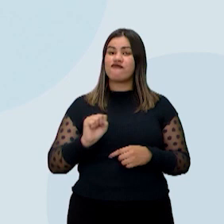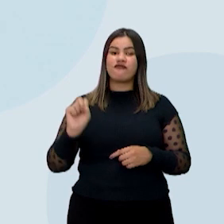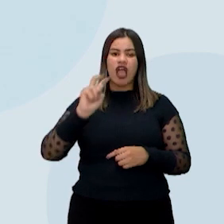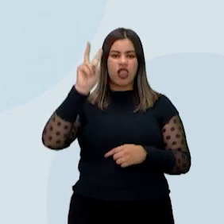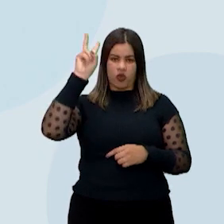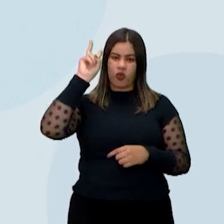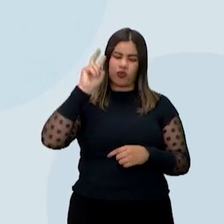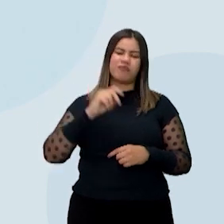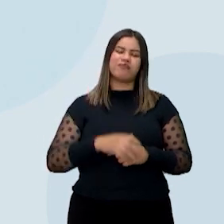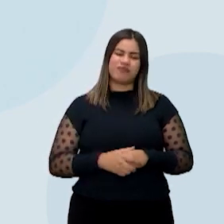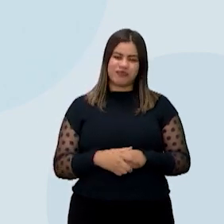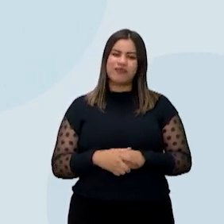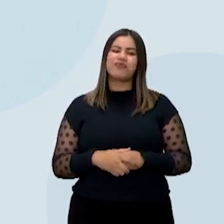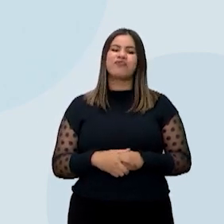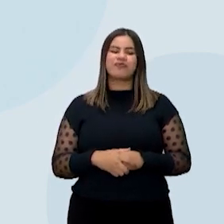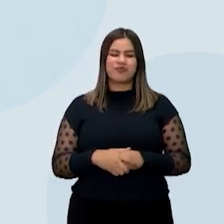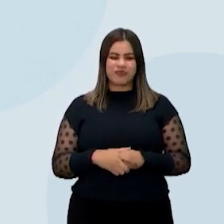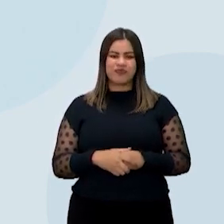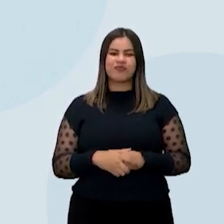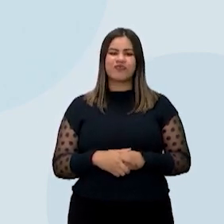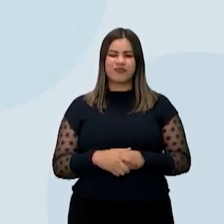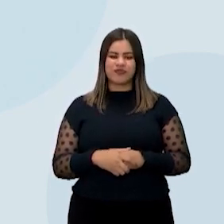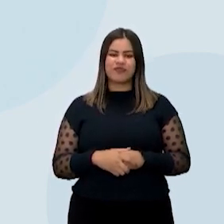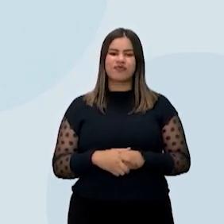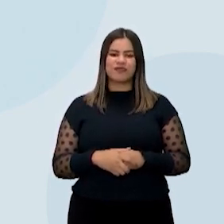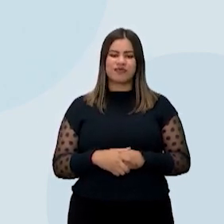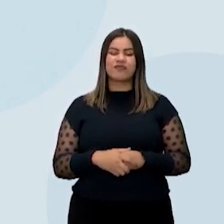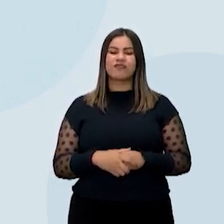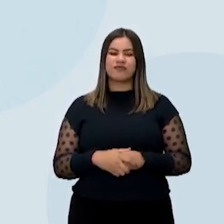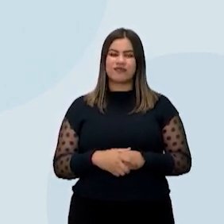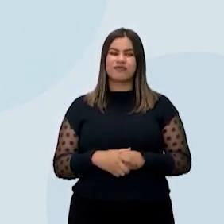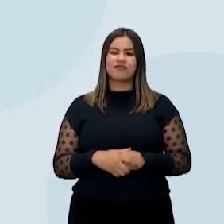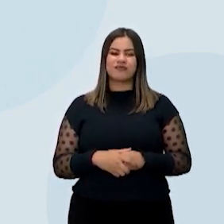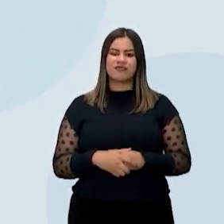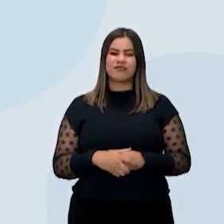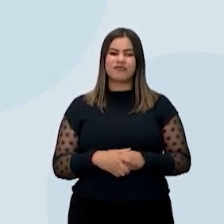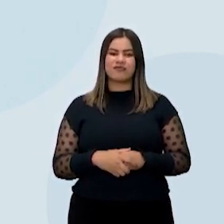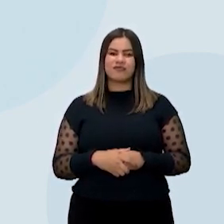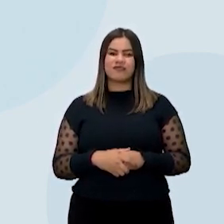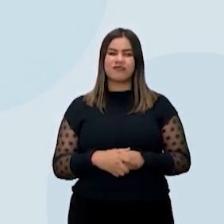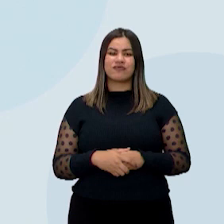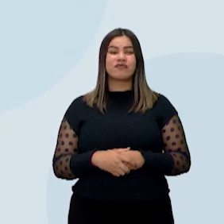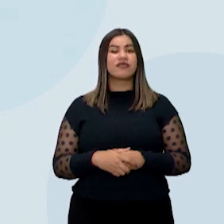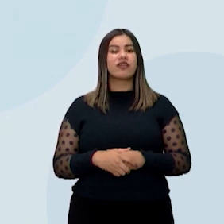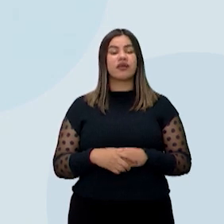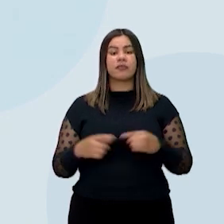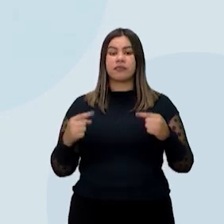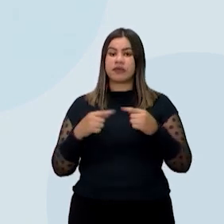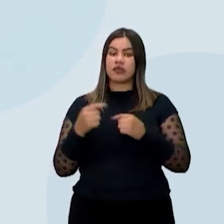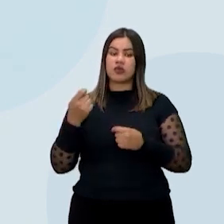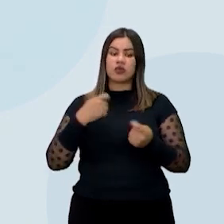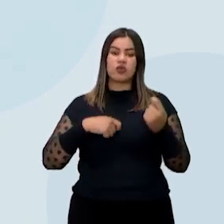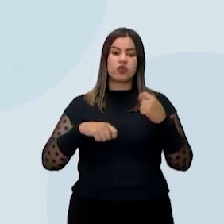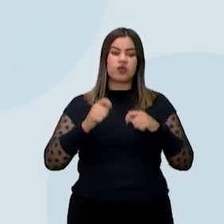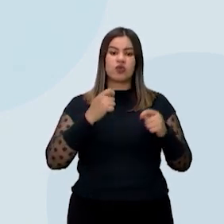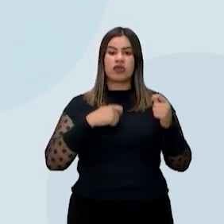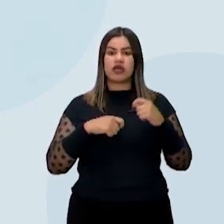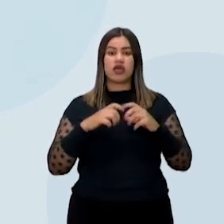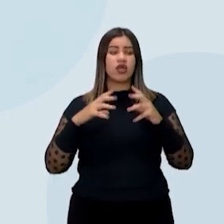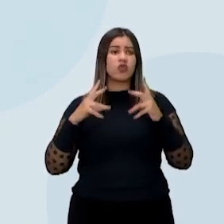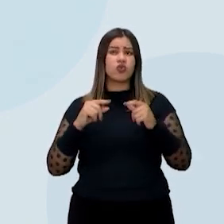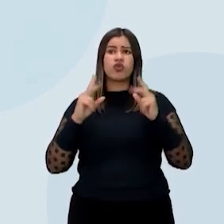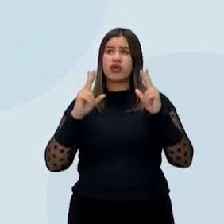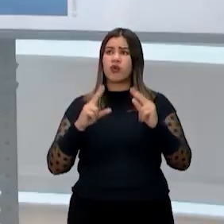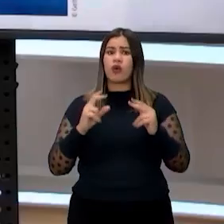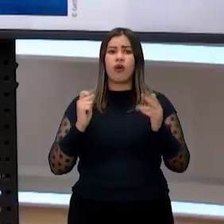passa a ter uma valorização, uma valoração econômica. A gente mercadoriza tudo.